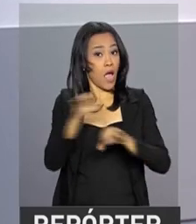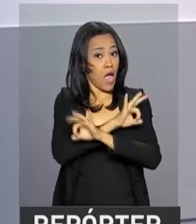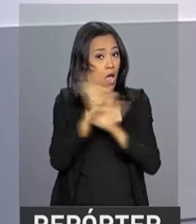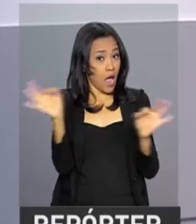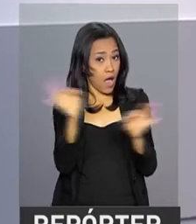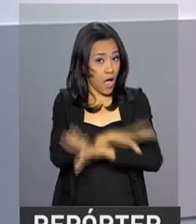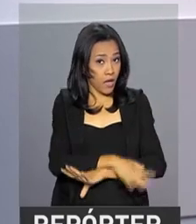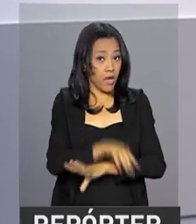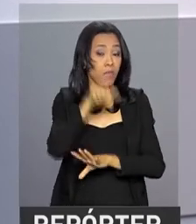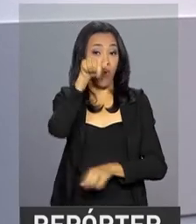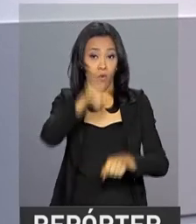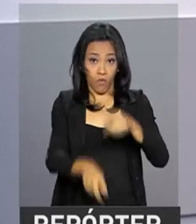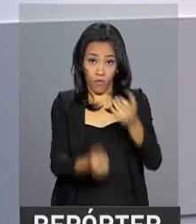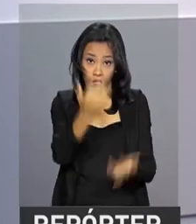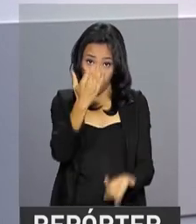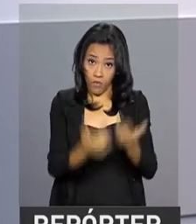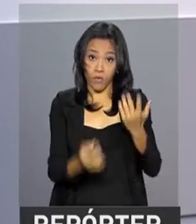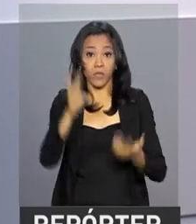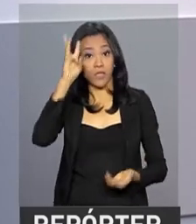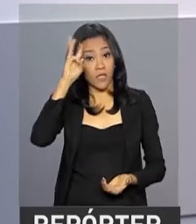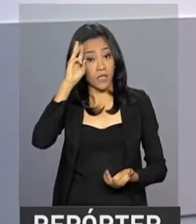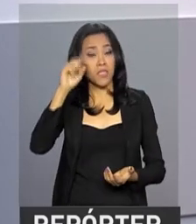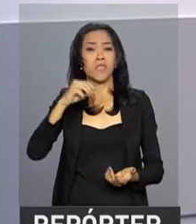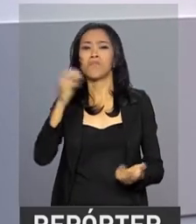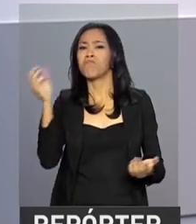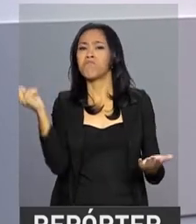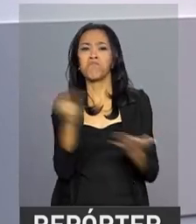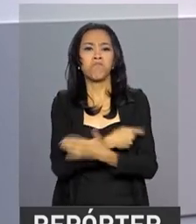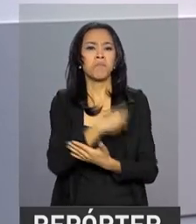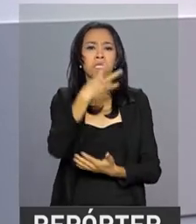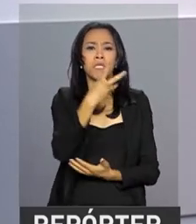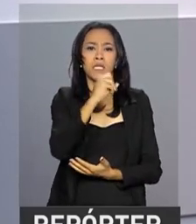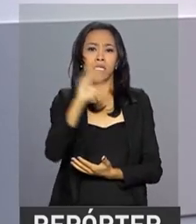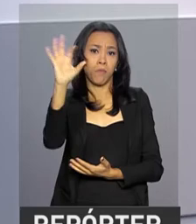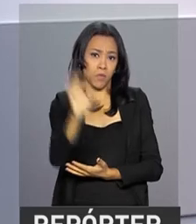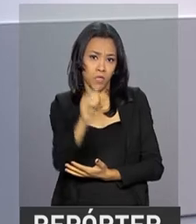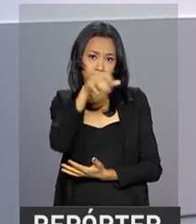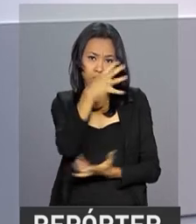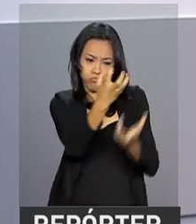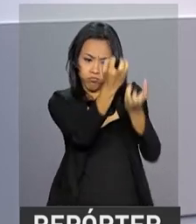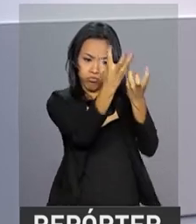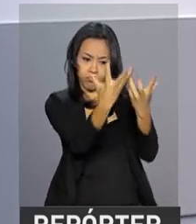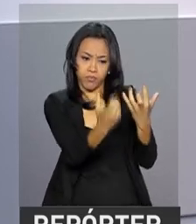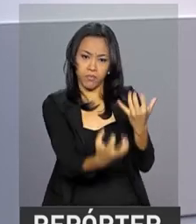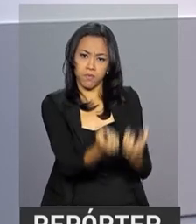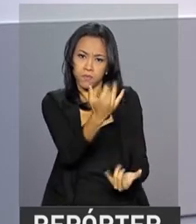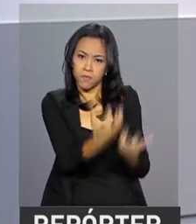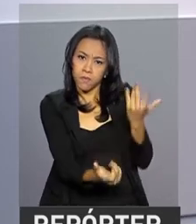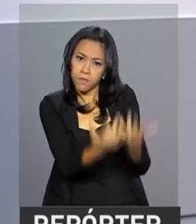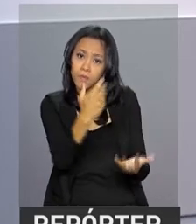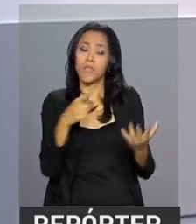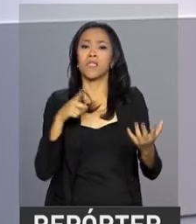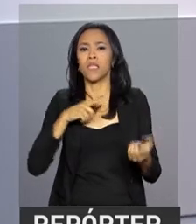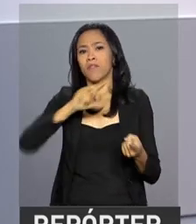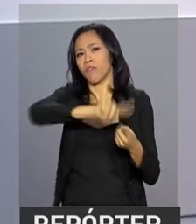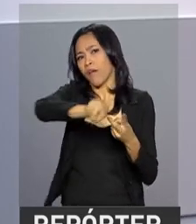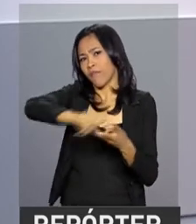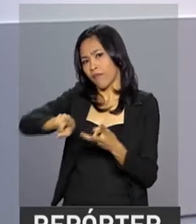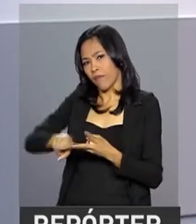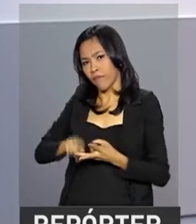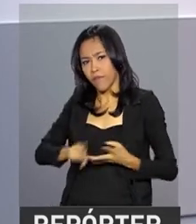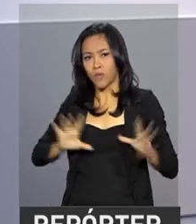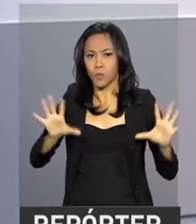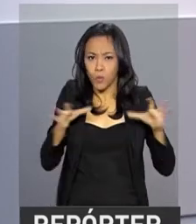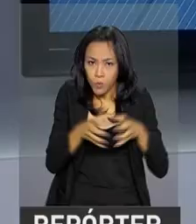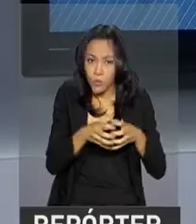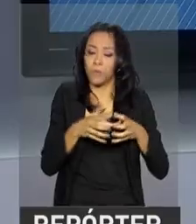os incêndios afetaram quase 30 por cento da unidade a ação de combate ao fogo envolveu órgãos como icm bio ibama e força aérea